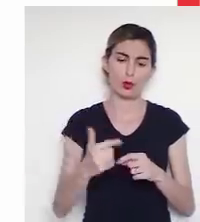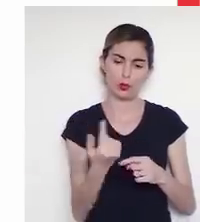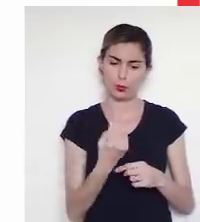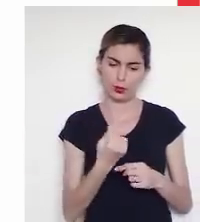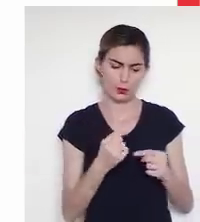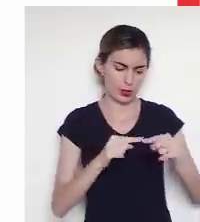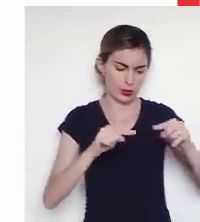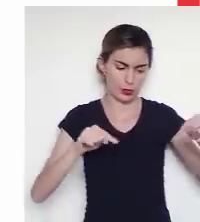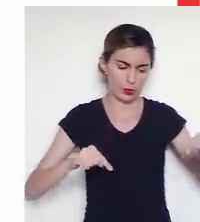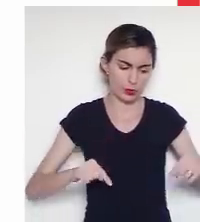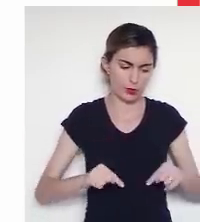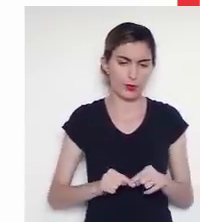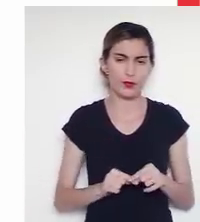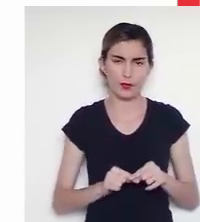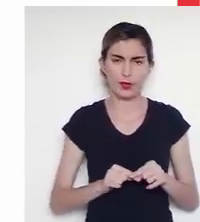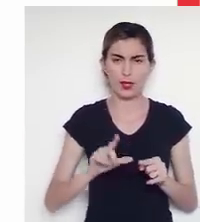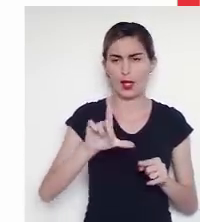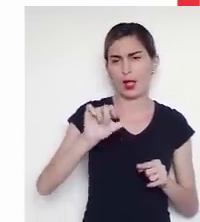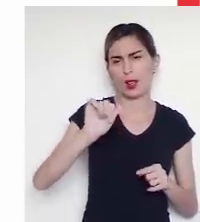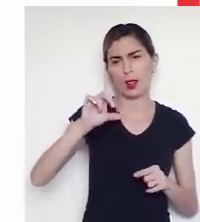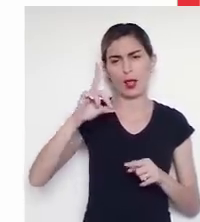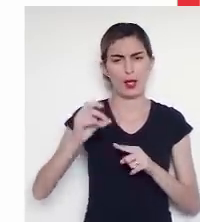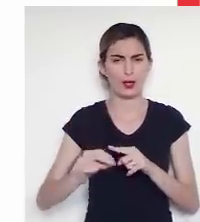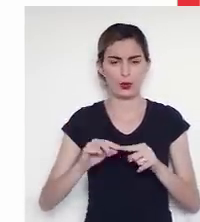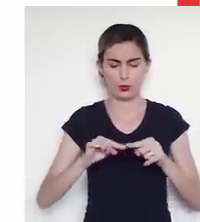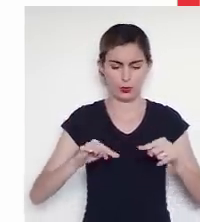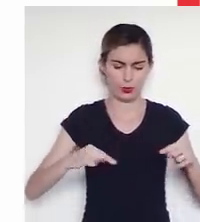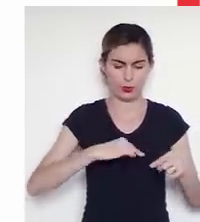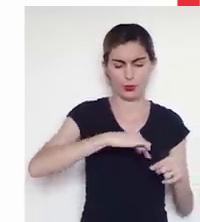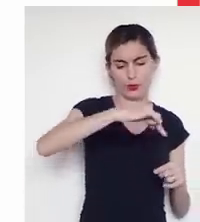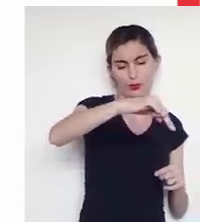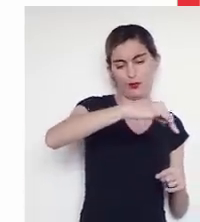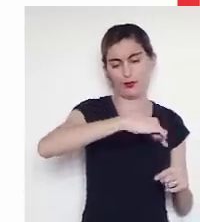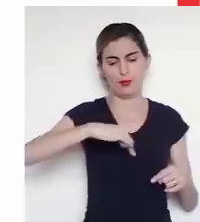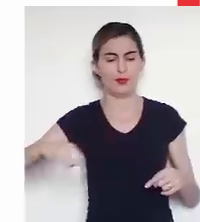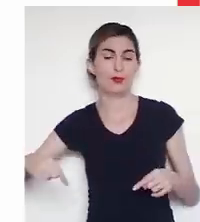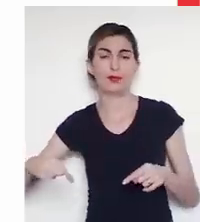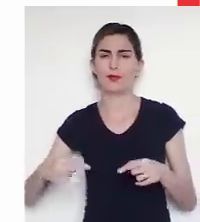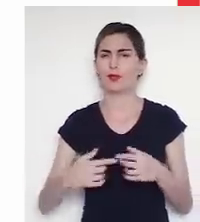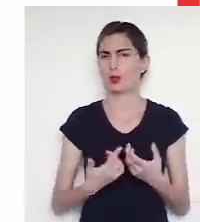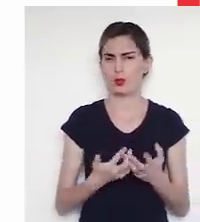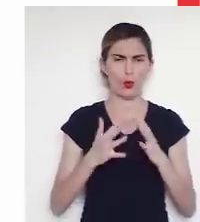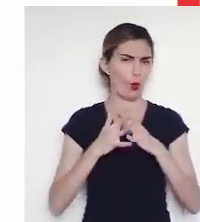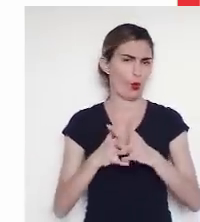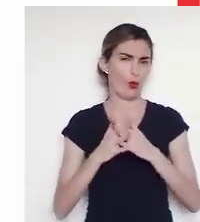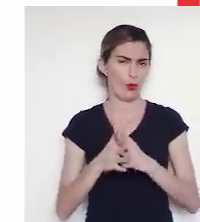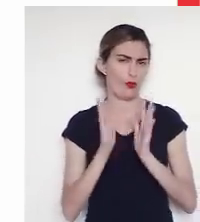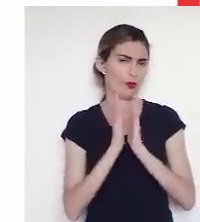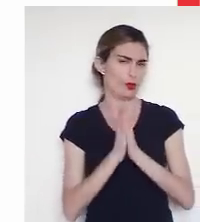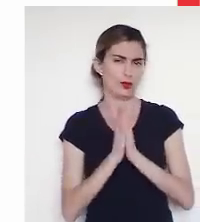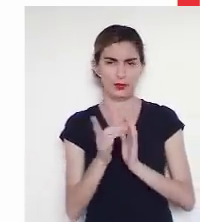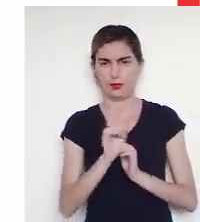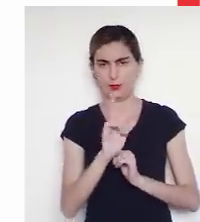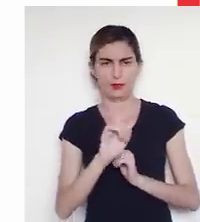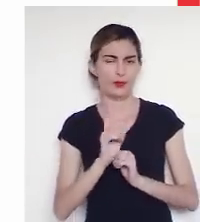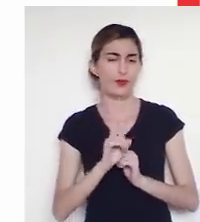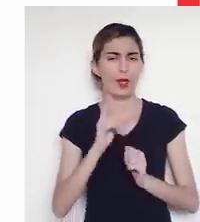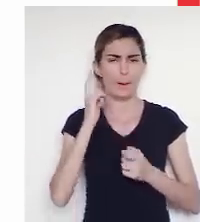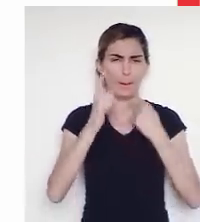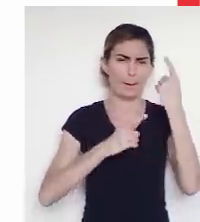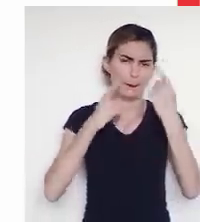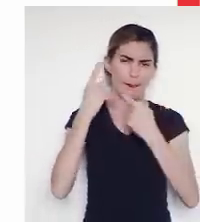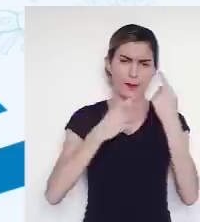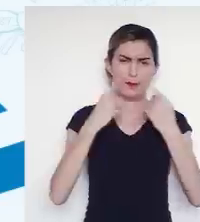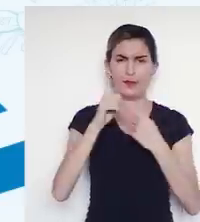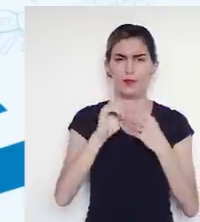primeiro quadrado como lado do novo quadrado. Não fique confuso, por favor, não fique